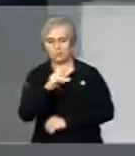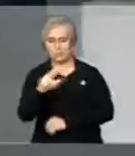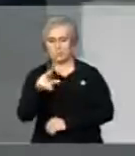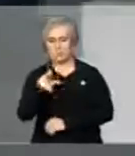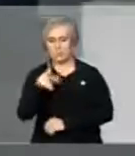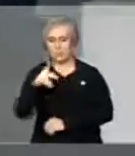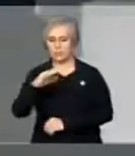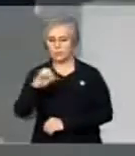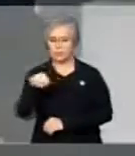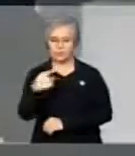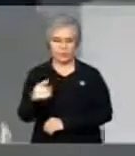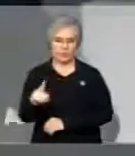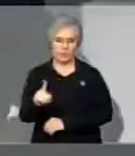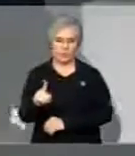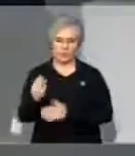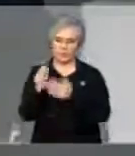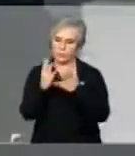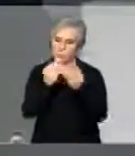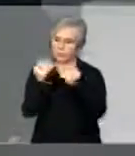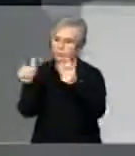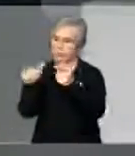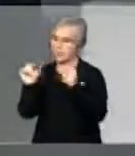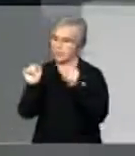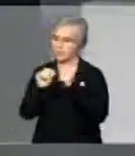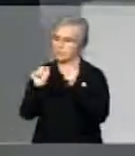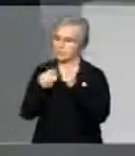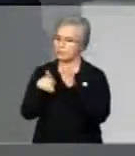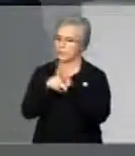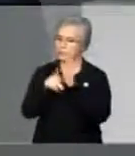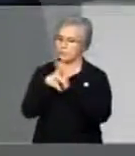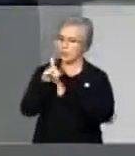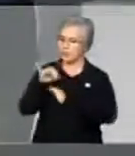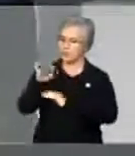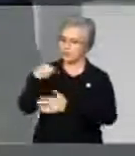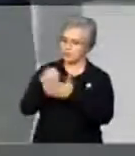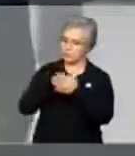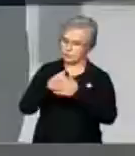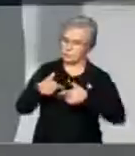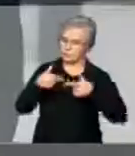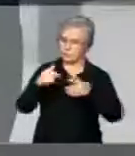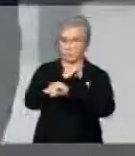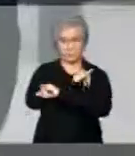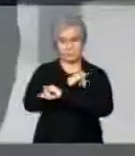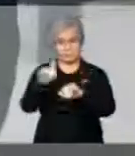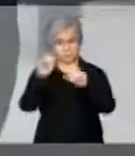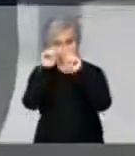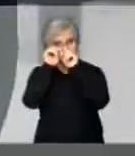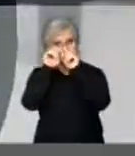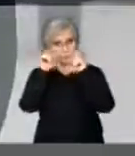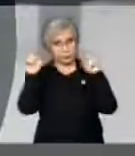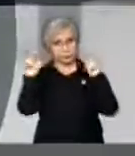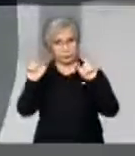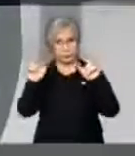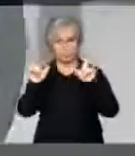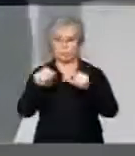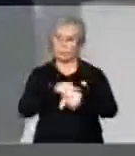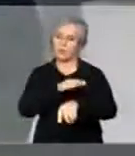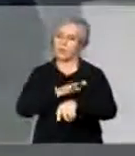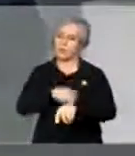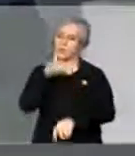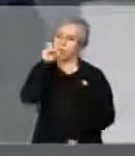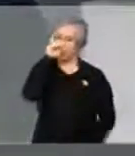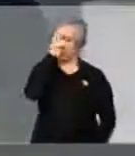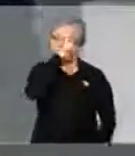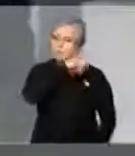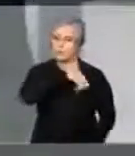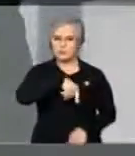públicos estaduais fizeram todos eles a sua o seu dia de luta chamando atenção para um momento difícil na história